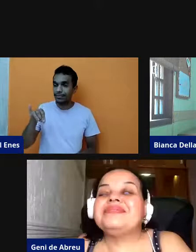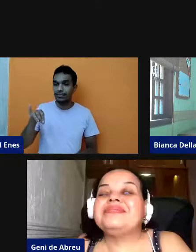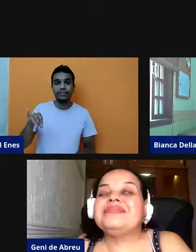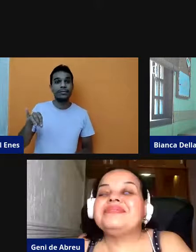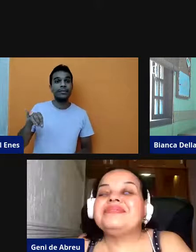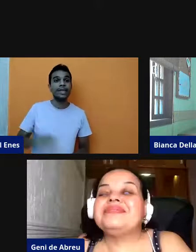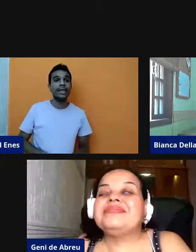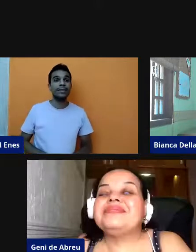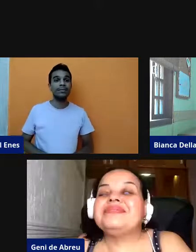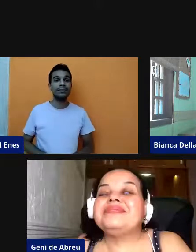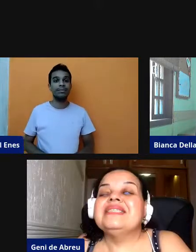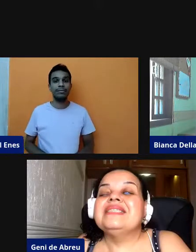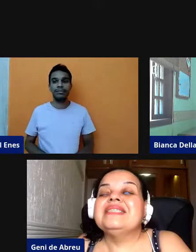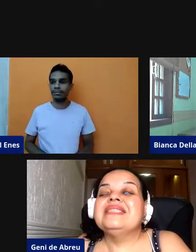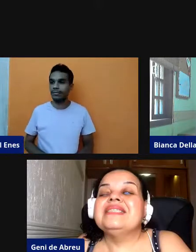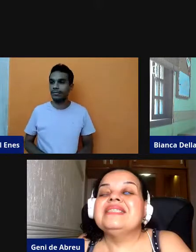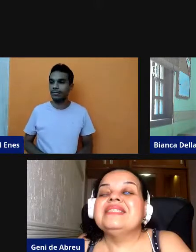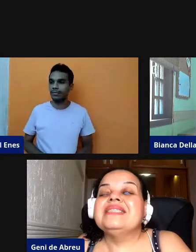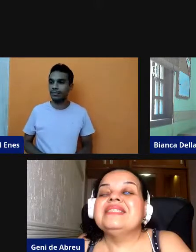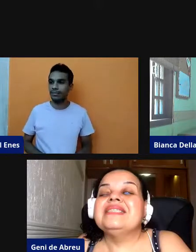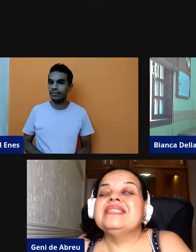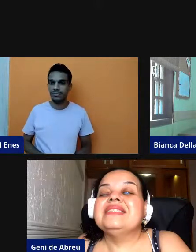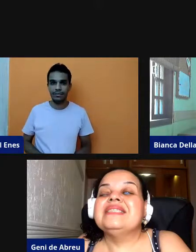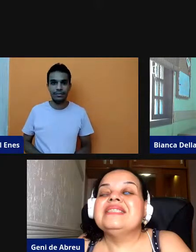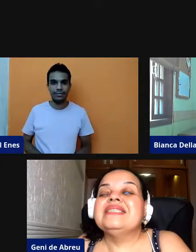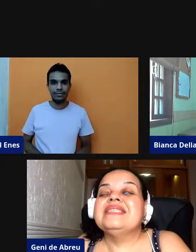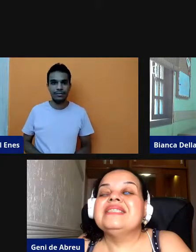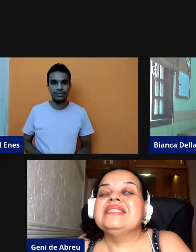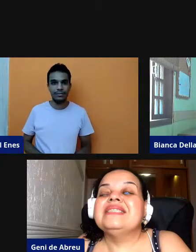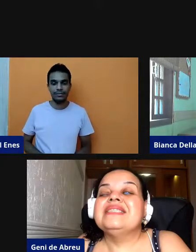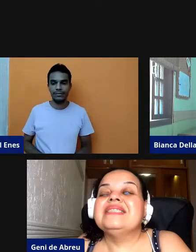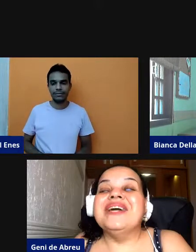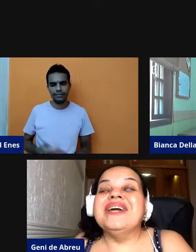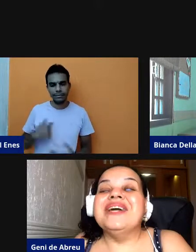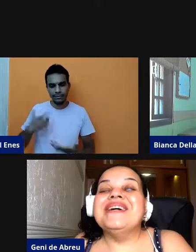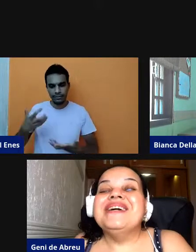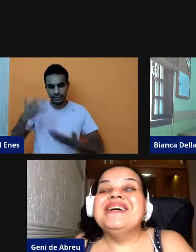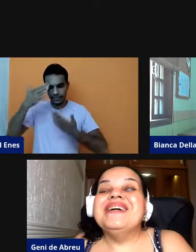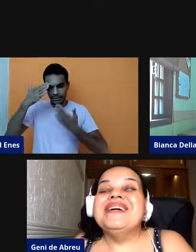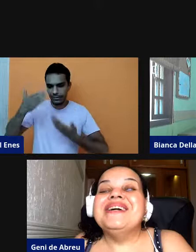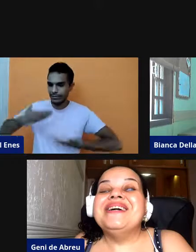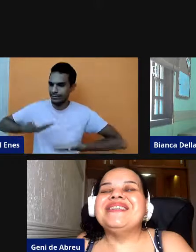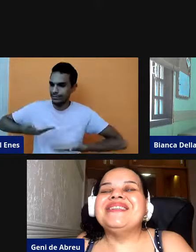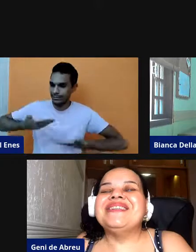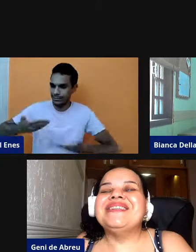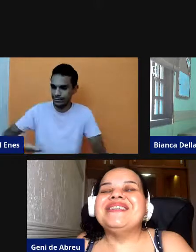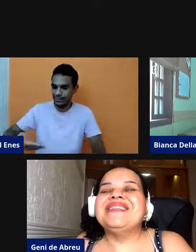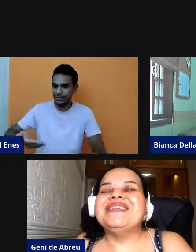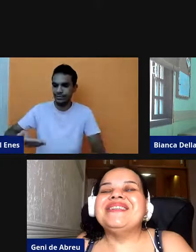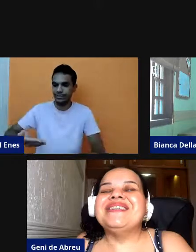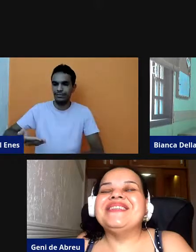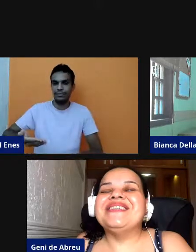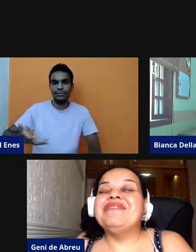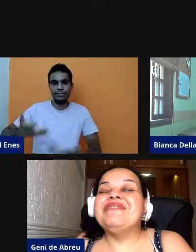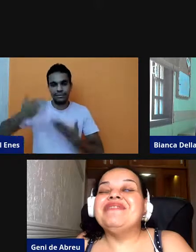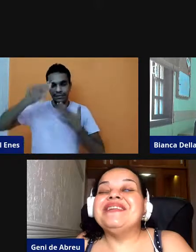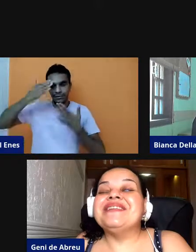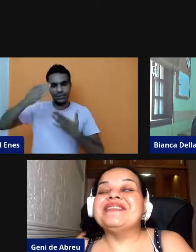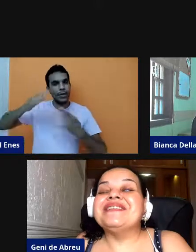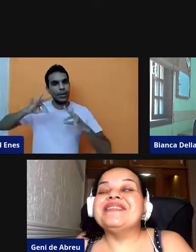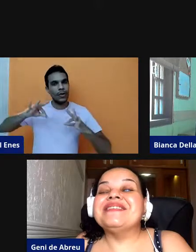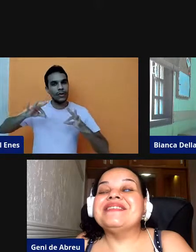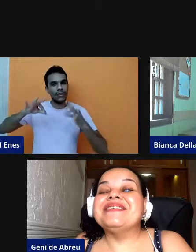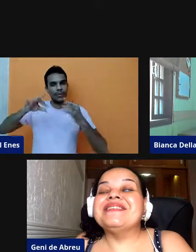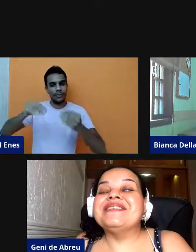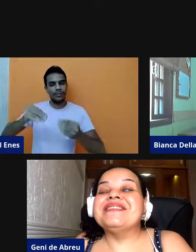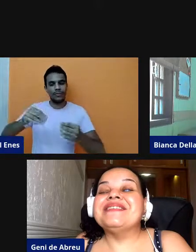tentar. E, para finalizar, gostaria de agradecer ao convite. Gostaria de agradecer a